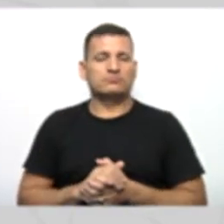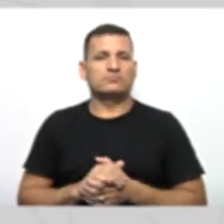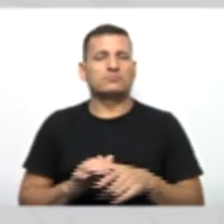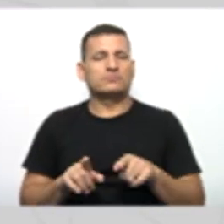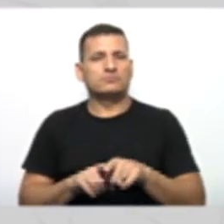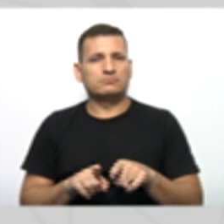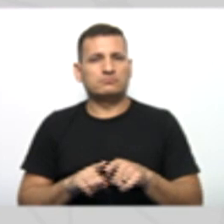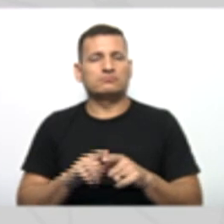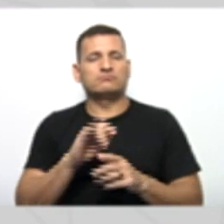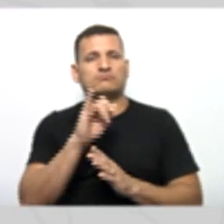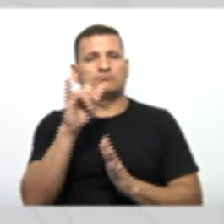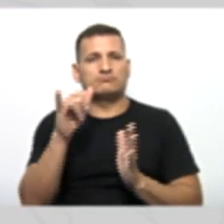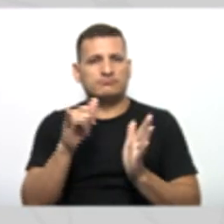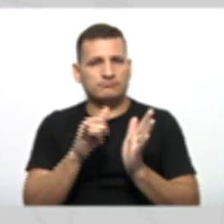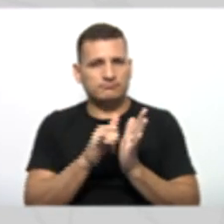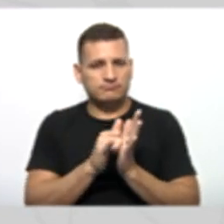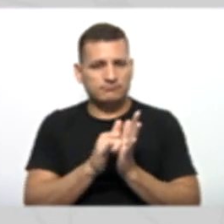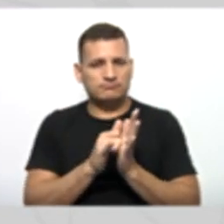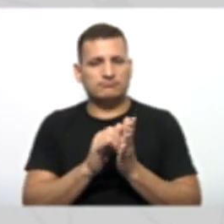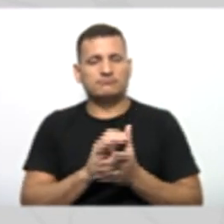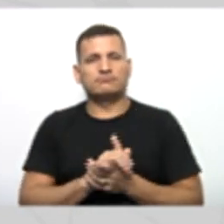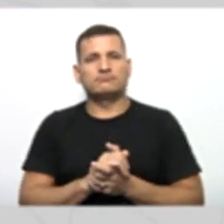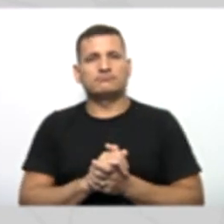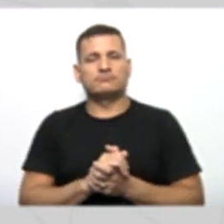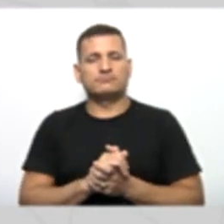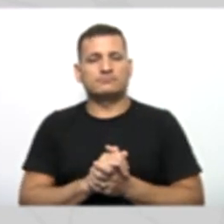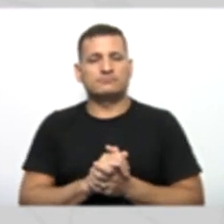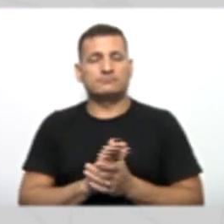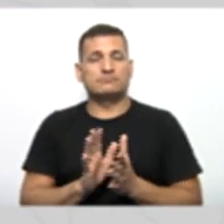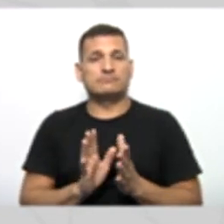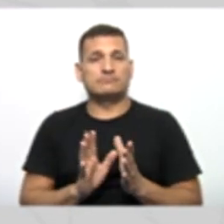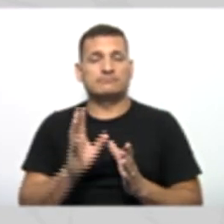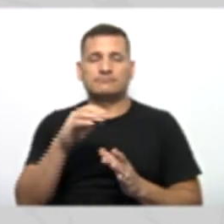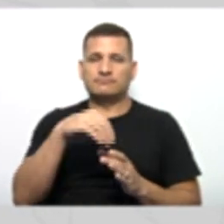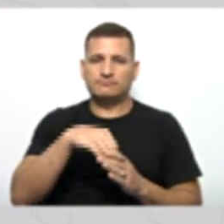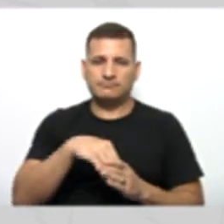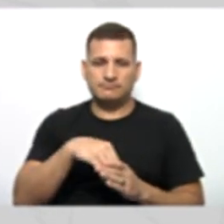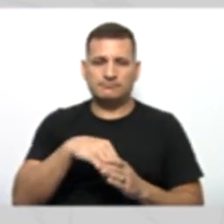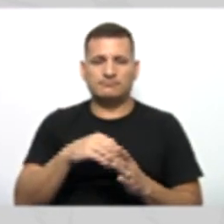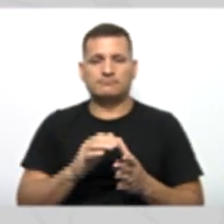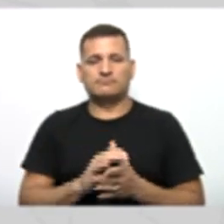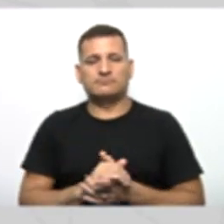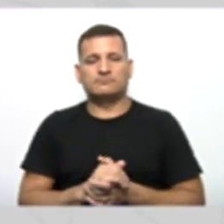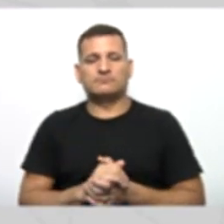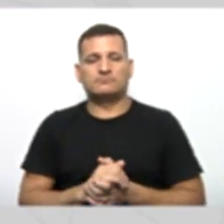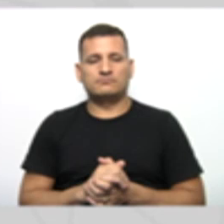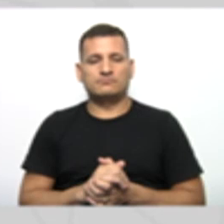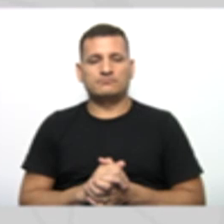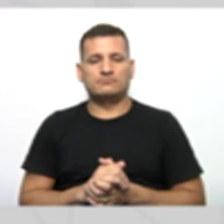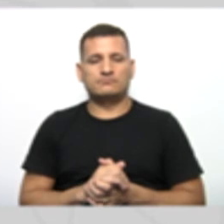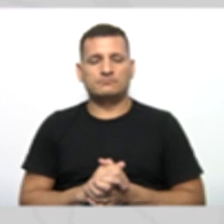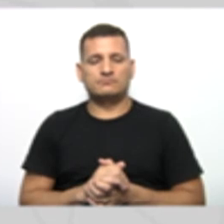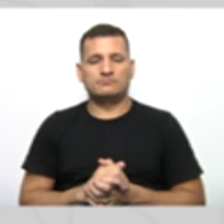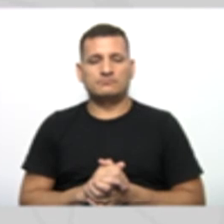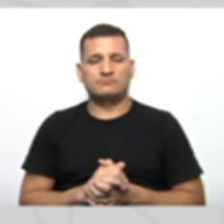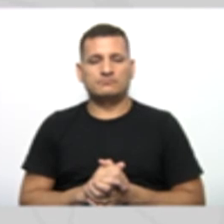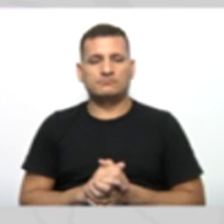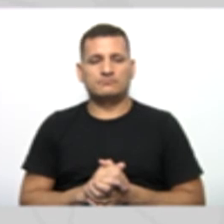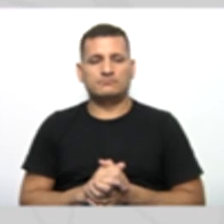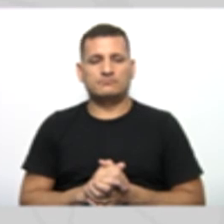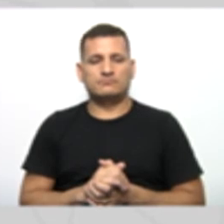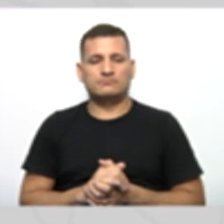software, implementação, instalação, né, instalação do software no